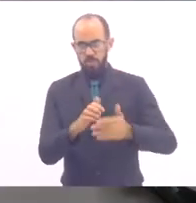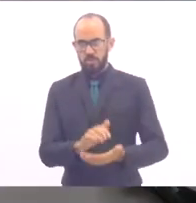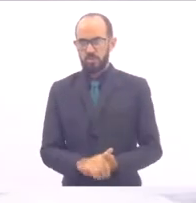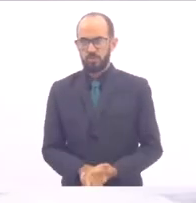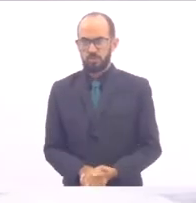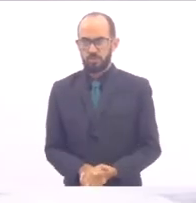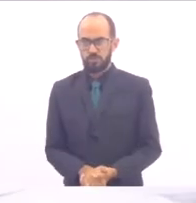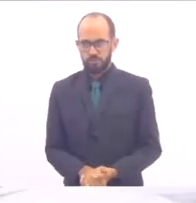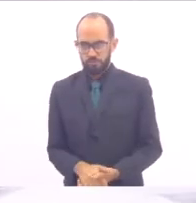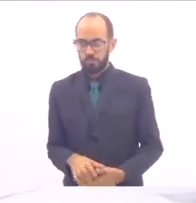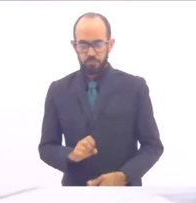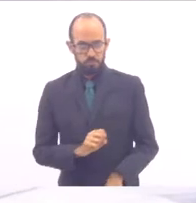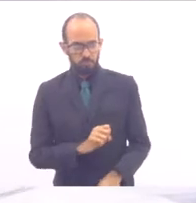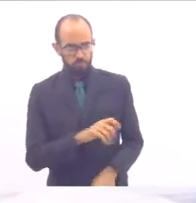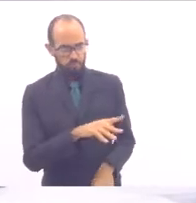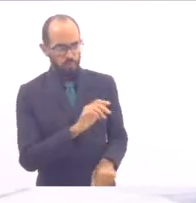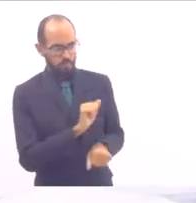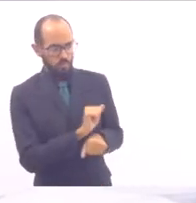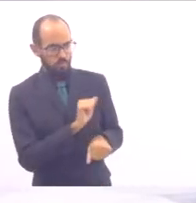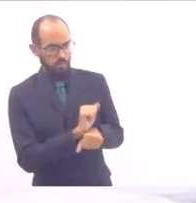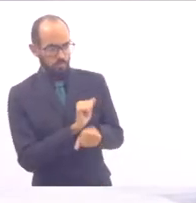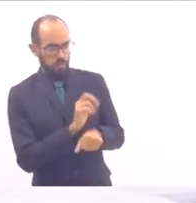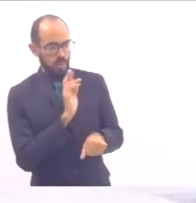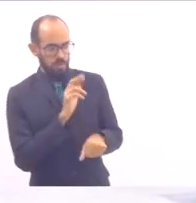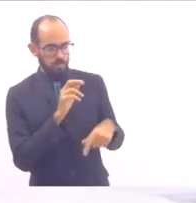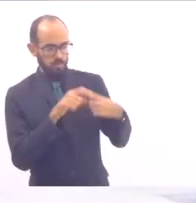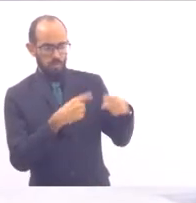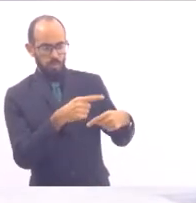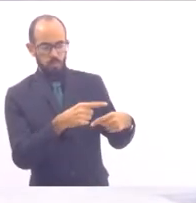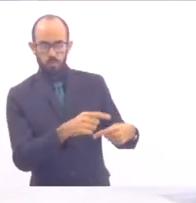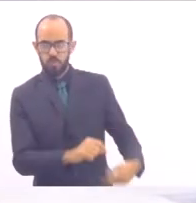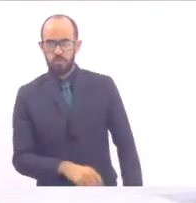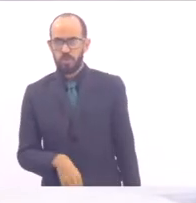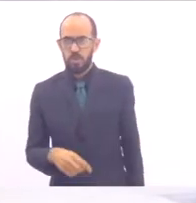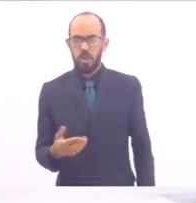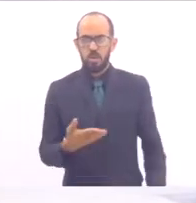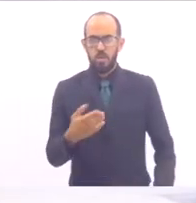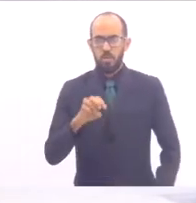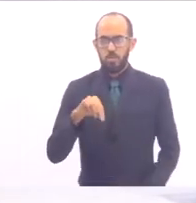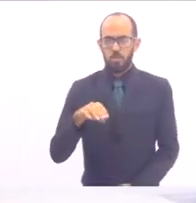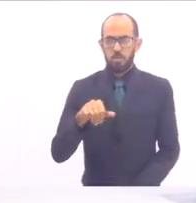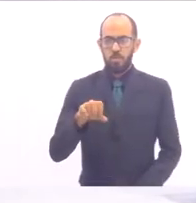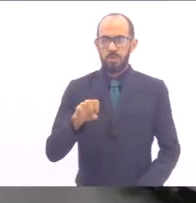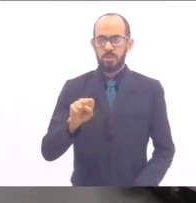para responder essa junto. Agora, então, vamos passar para o Moisés Leão.